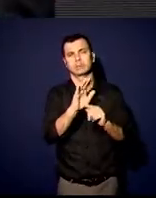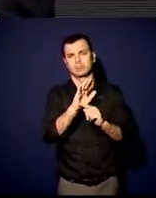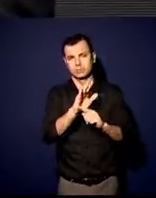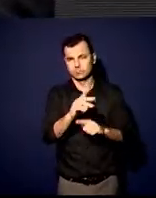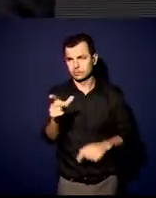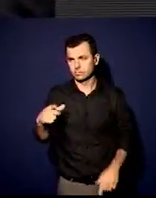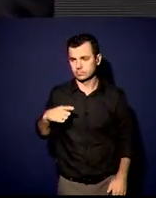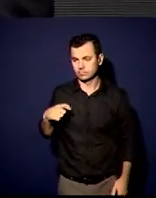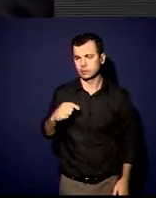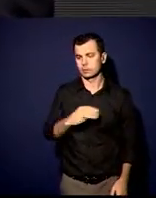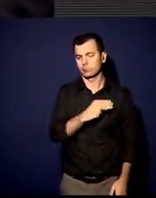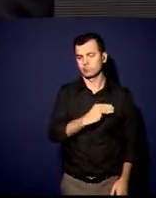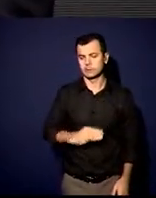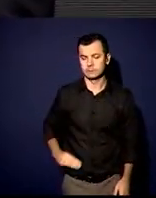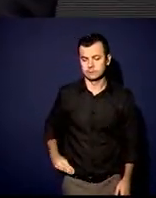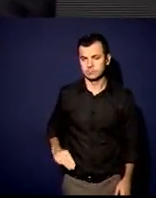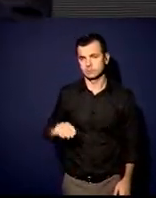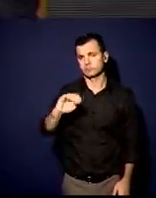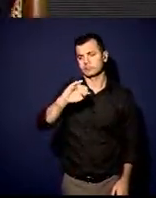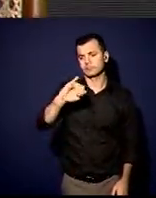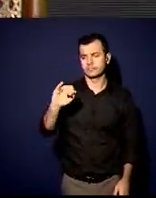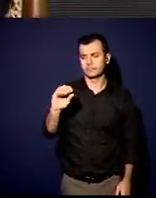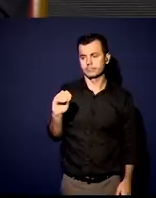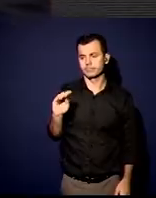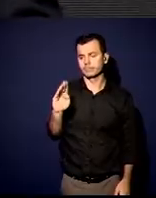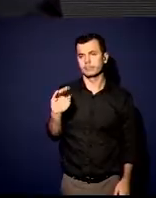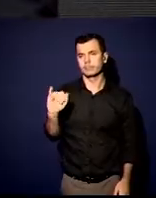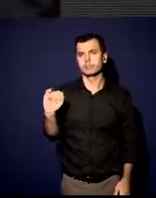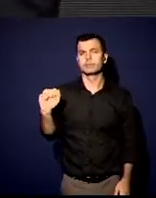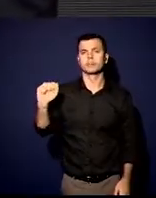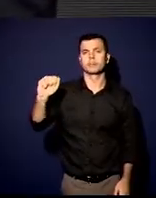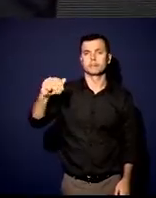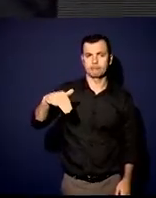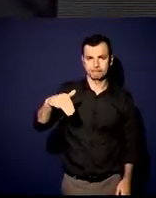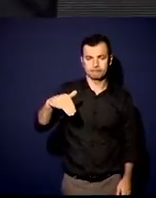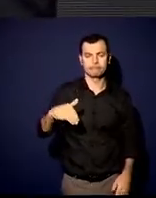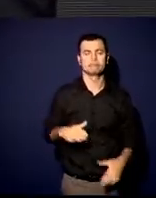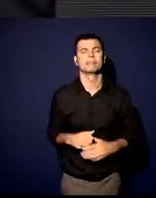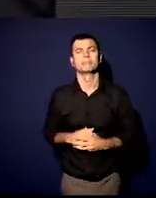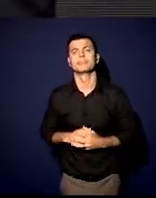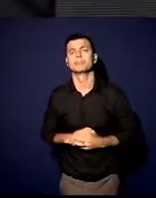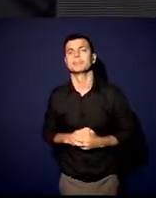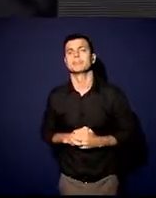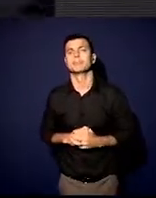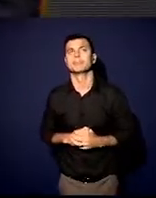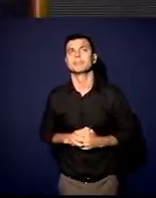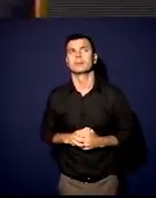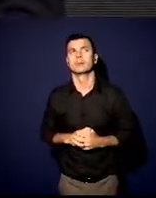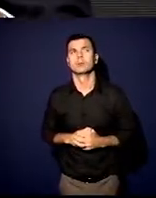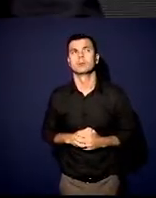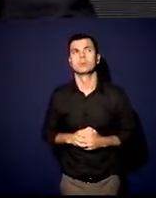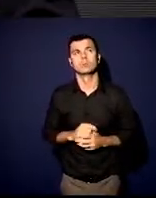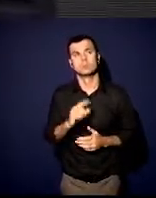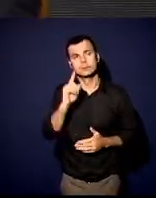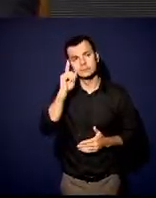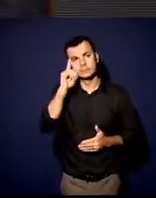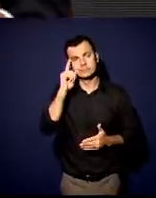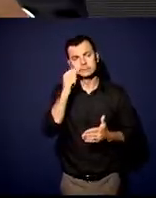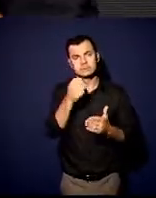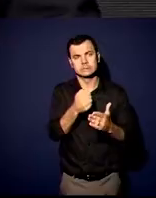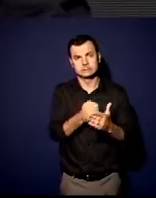ministro Jobim uma e também não entrando no mérito né mas uma decisão de 6 a 5 que mexe